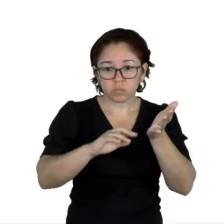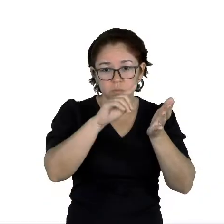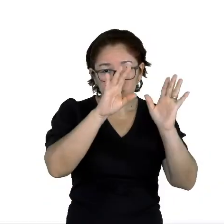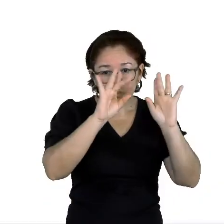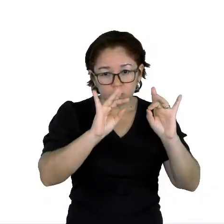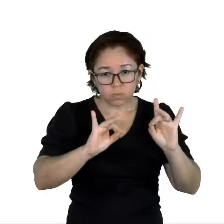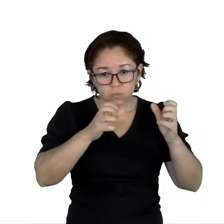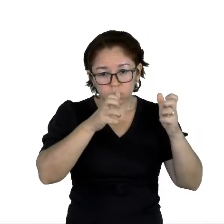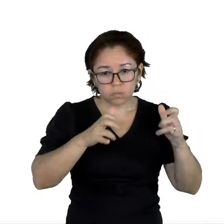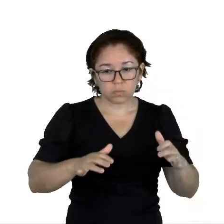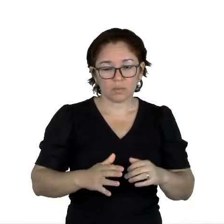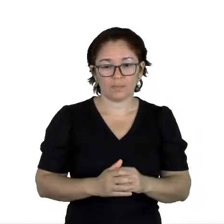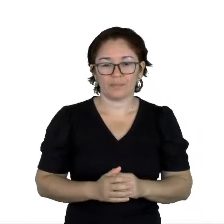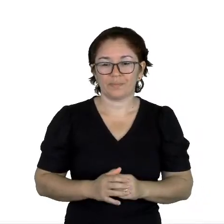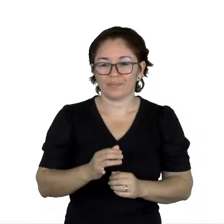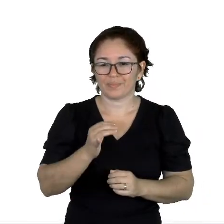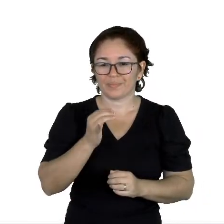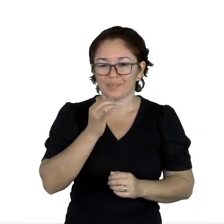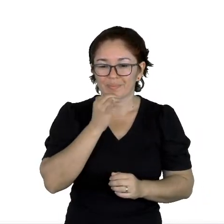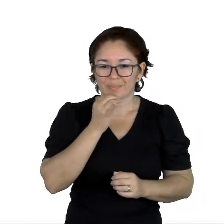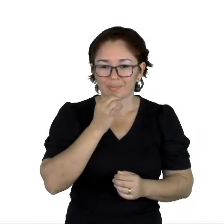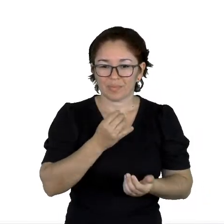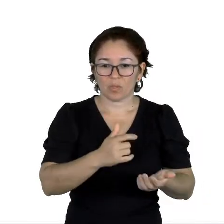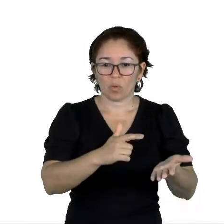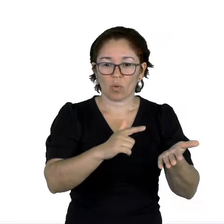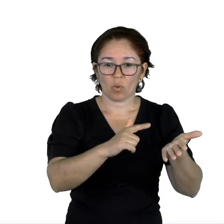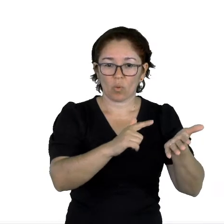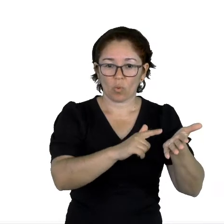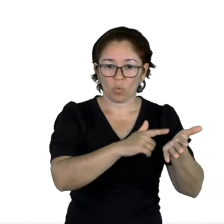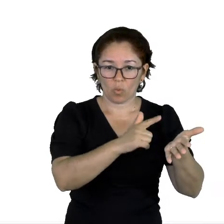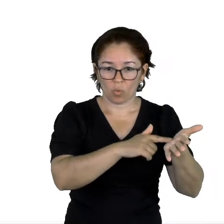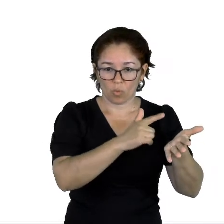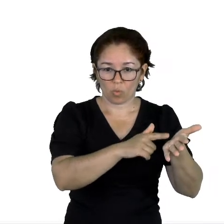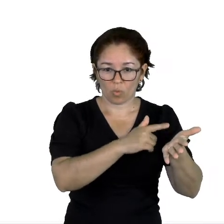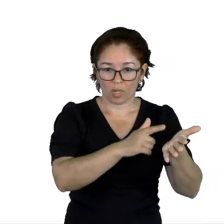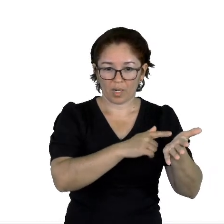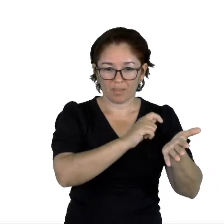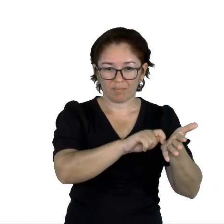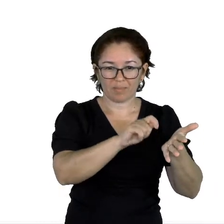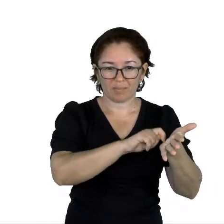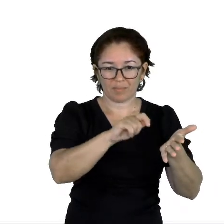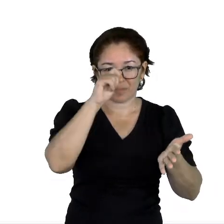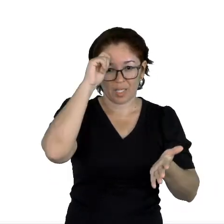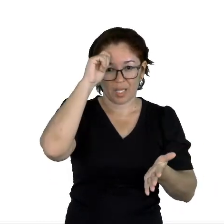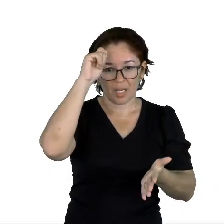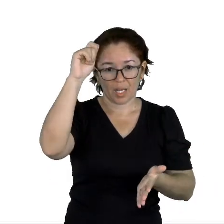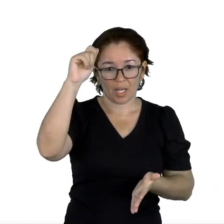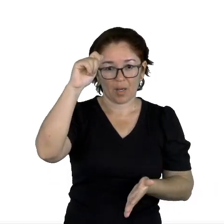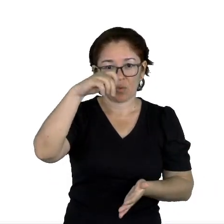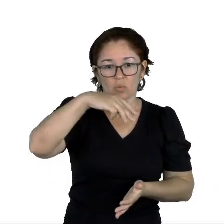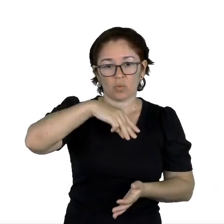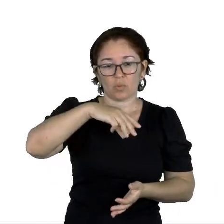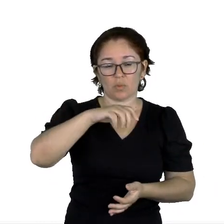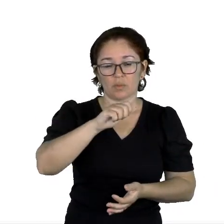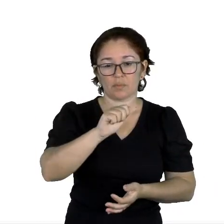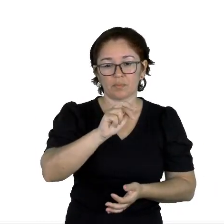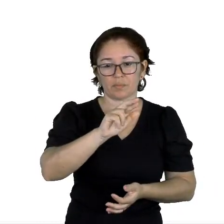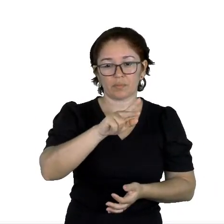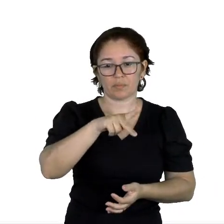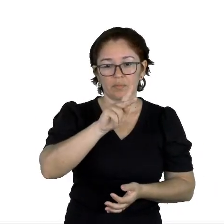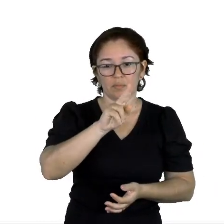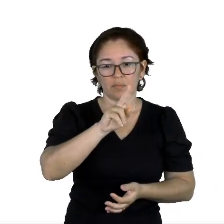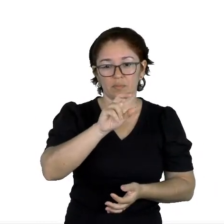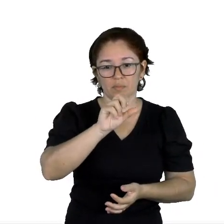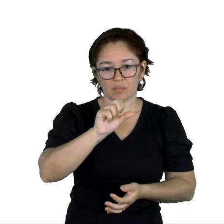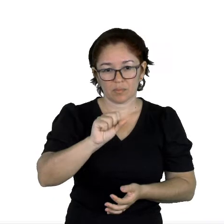seguinte: inspirado no livro homônimo de Marcos Zusak, A Menina que Roubava Livros, é o